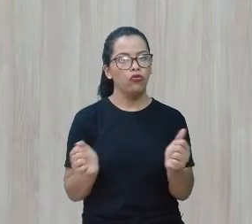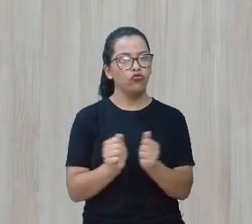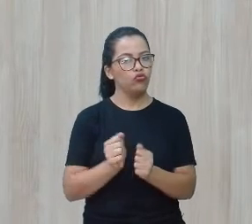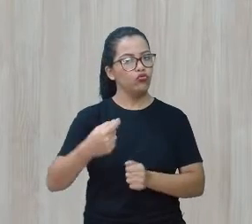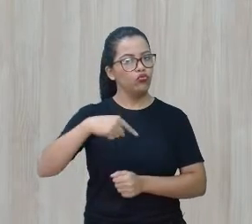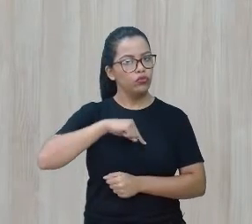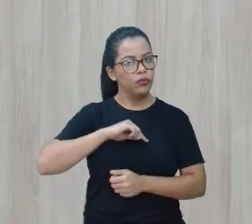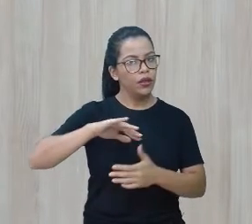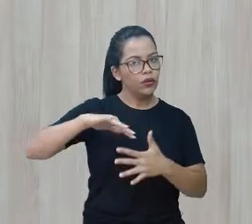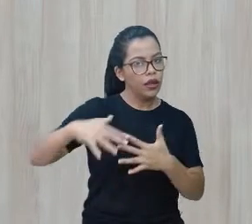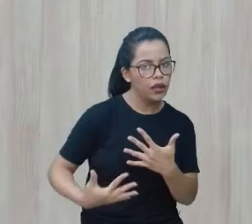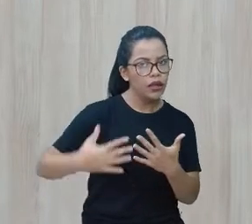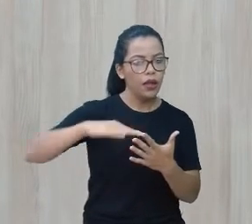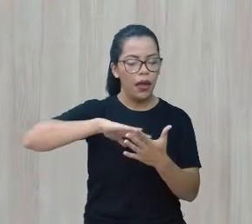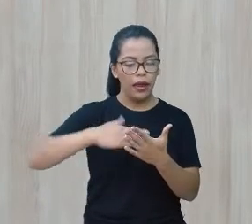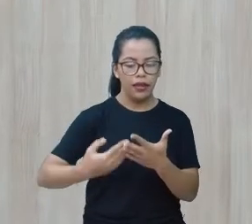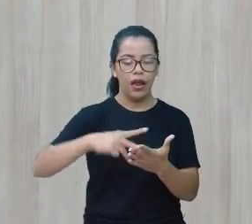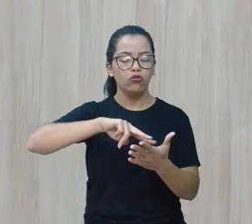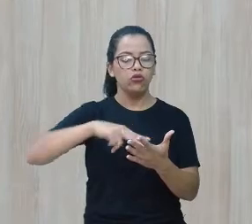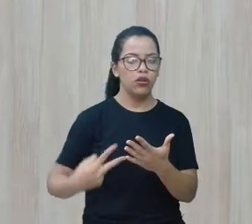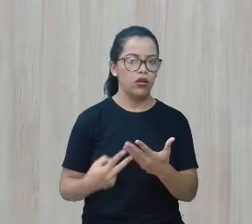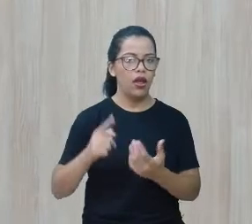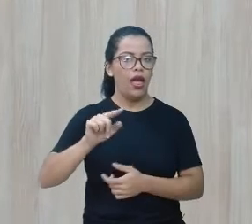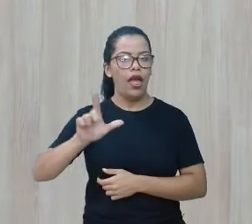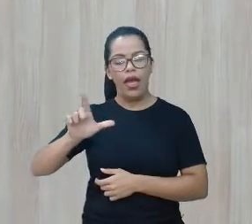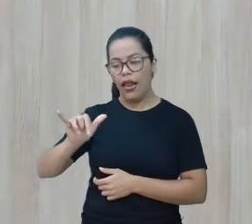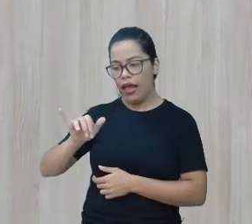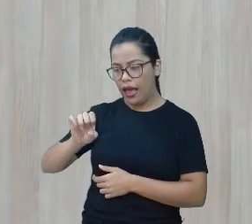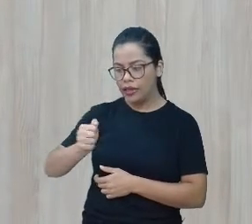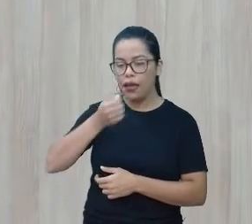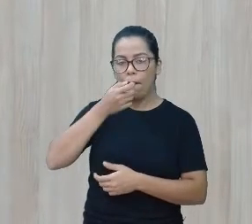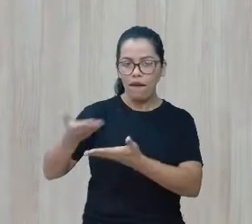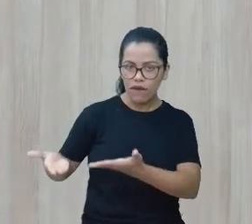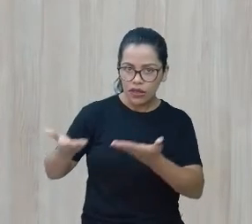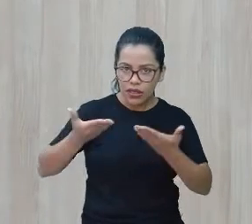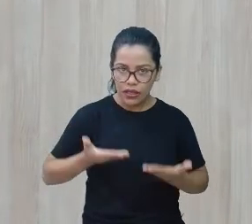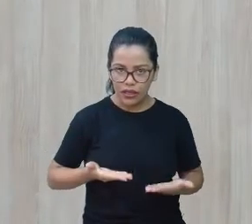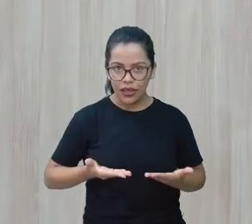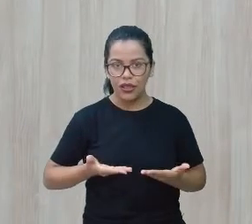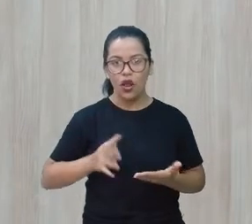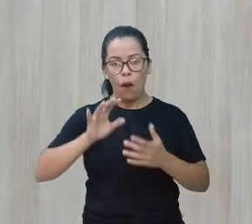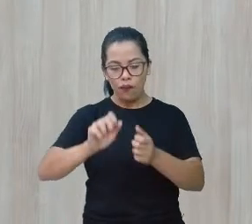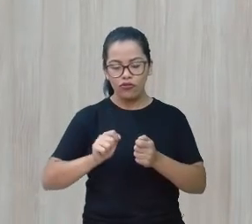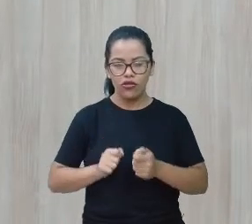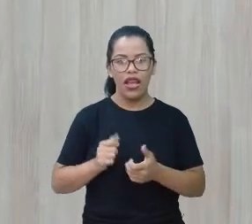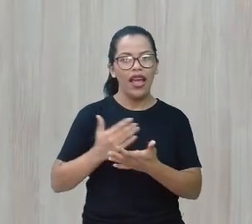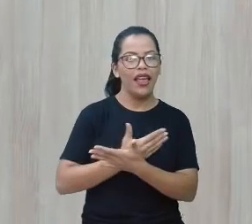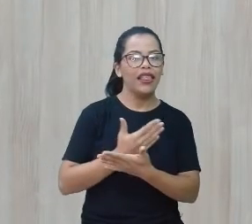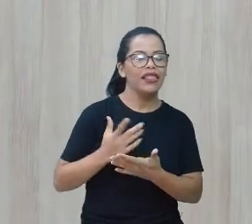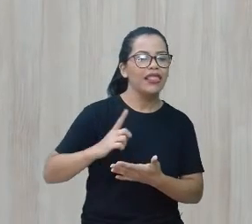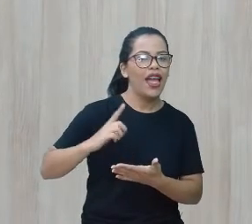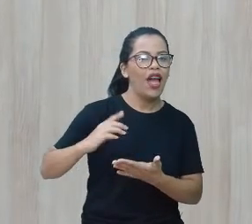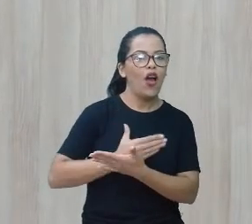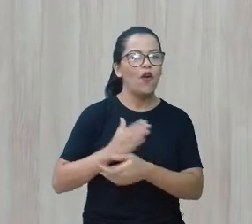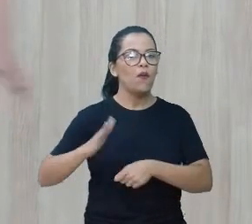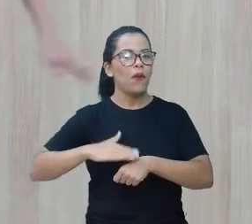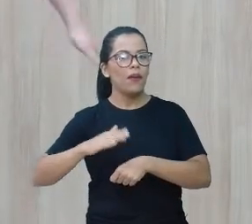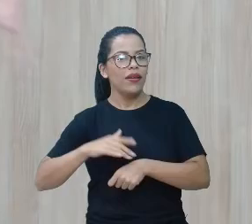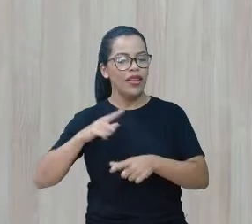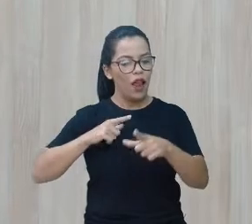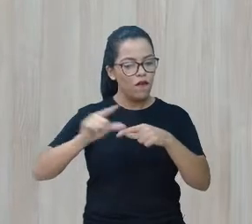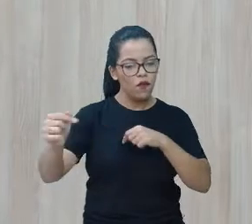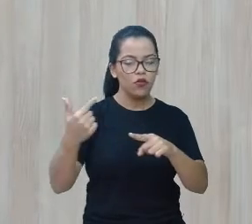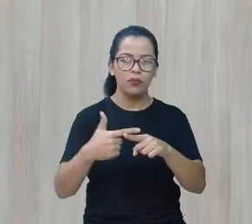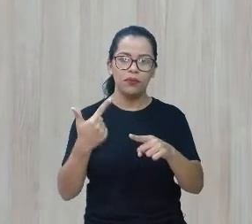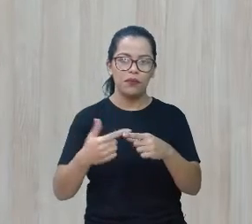tradução simultânea para a língua brasileira de sinais é a Laisa, Seja bem-vinda. Puxei ela para cá, tem hora que ela foge de mim porque é aula de matemática, mas